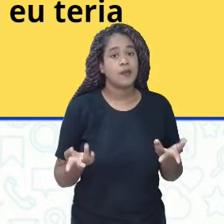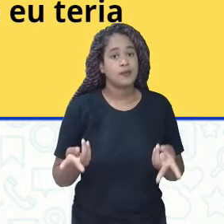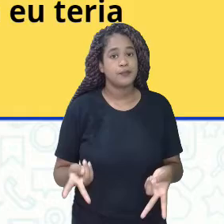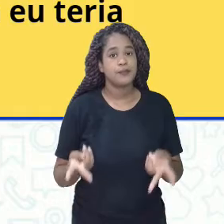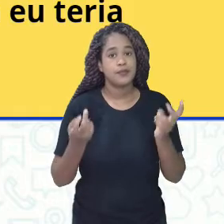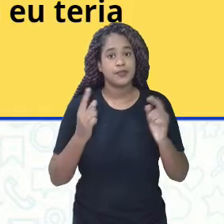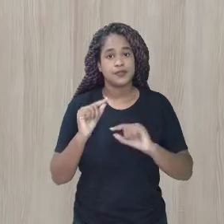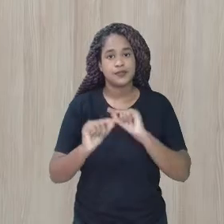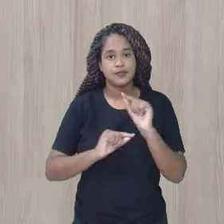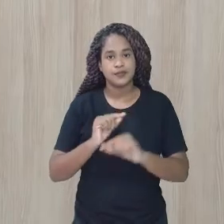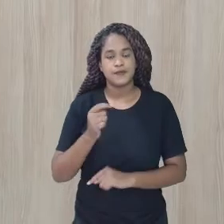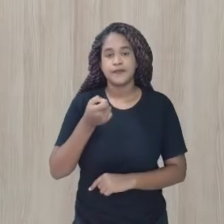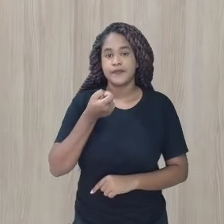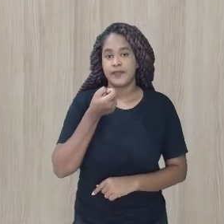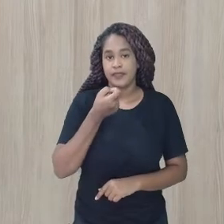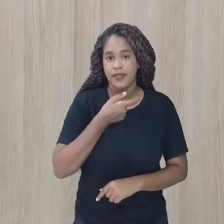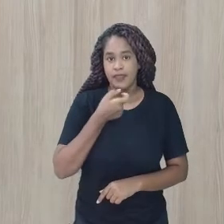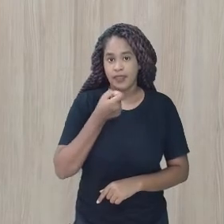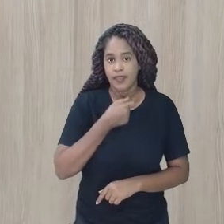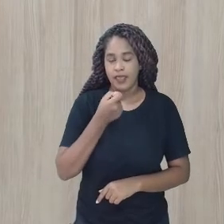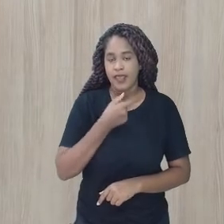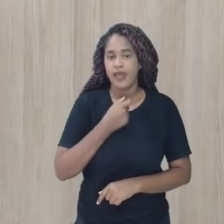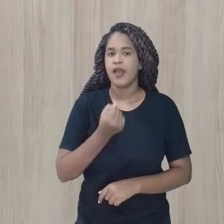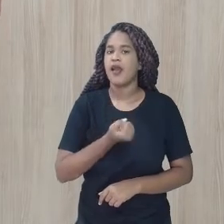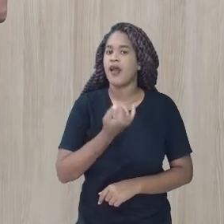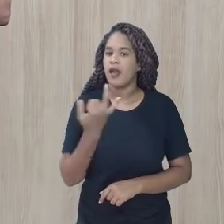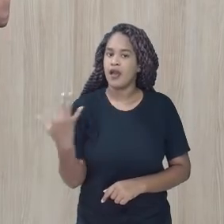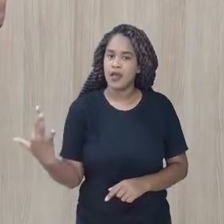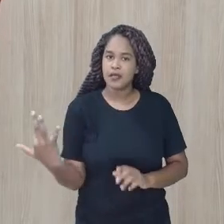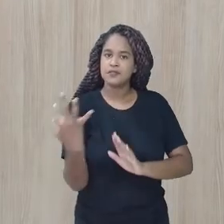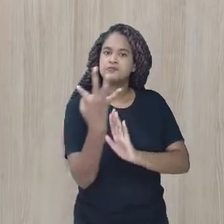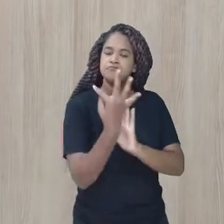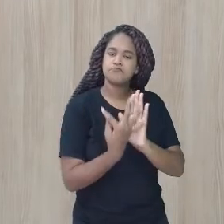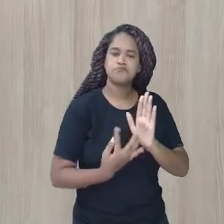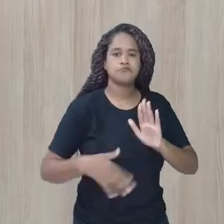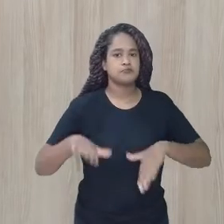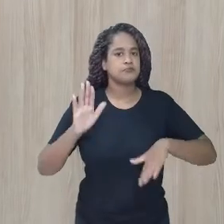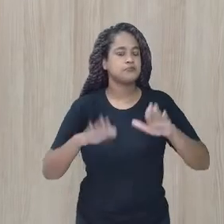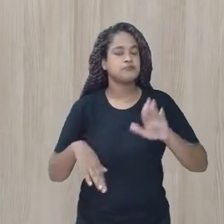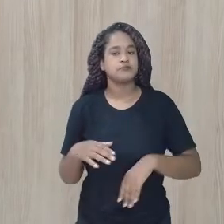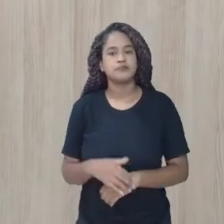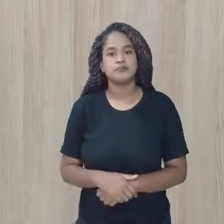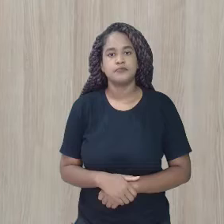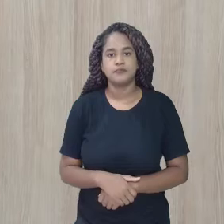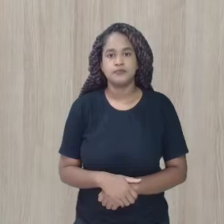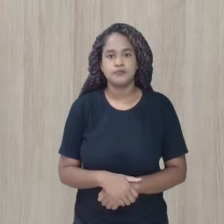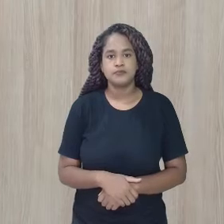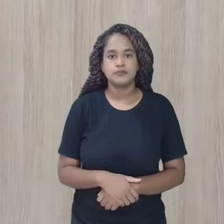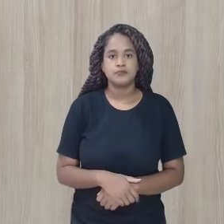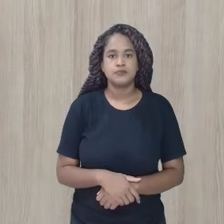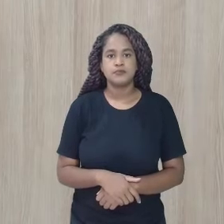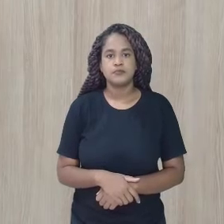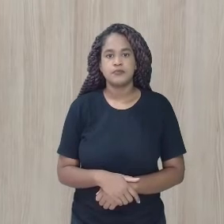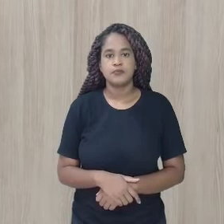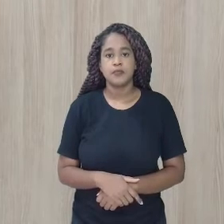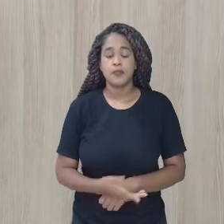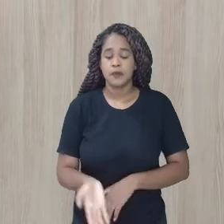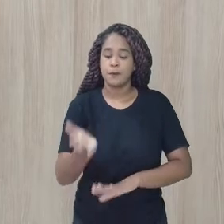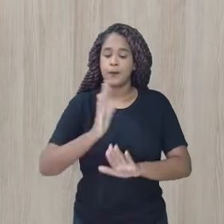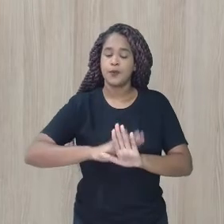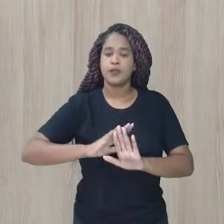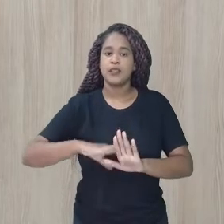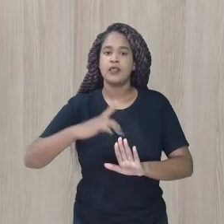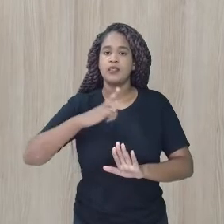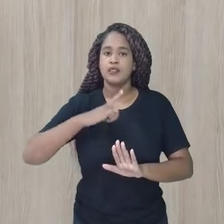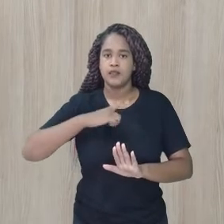é? A graça que há em alguns textos que muitas vezes está, parece que implícito, e se